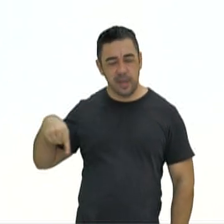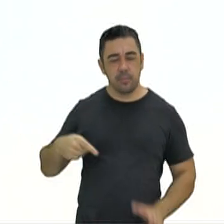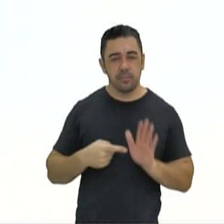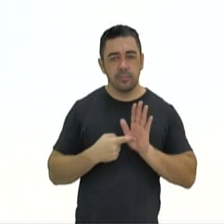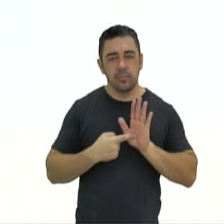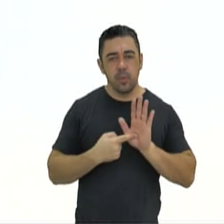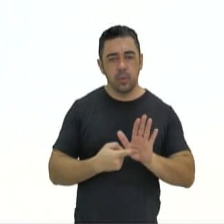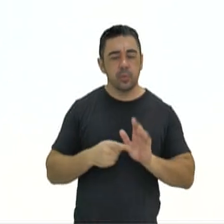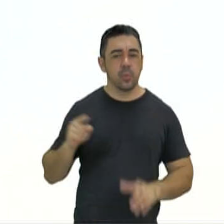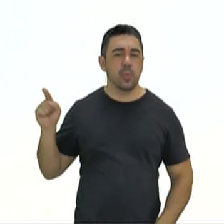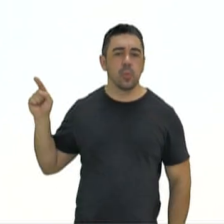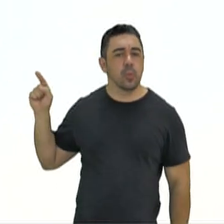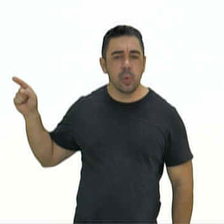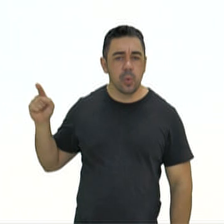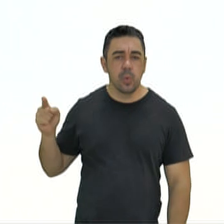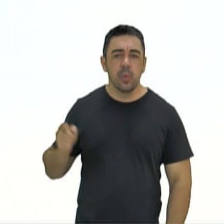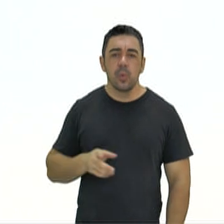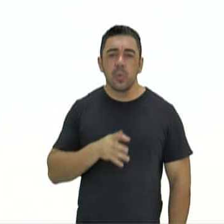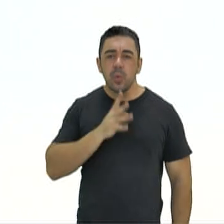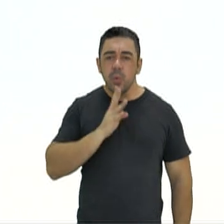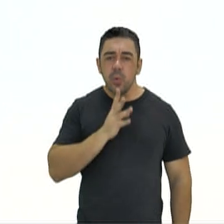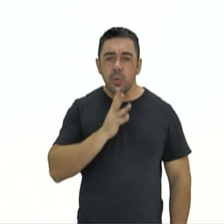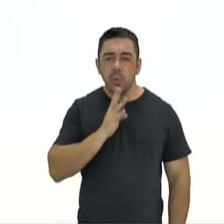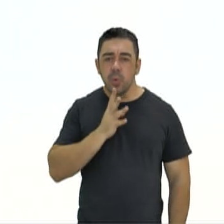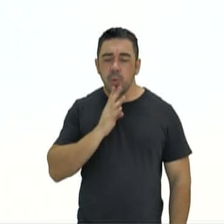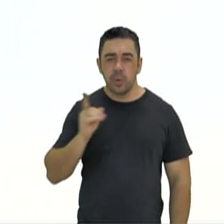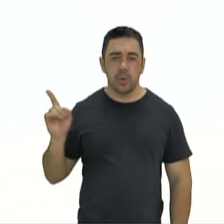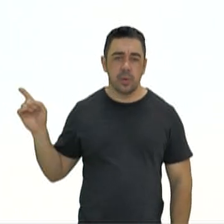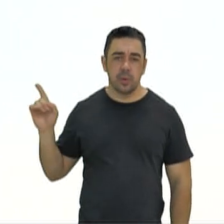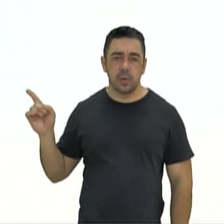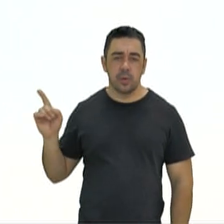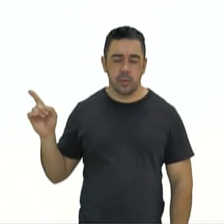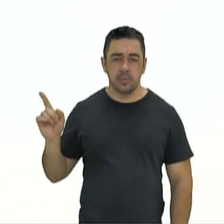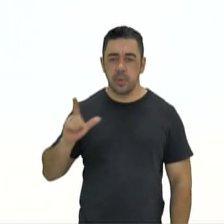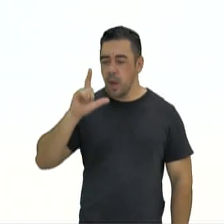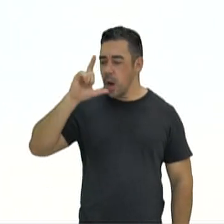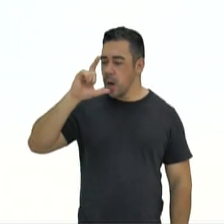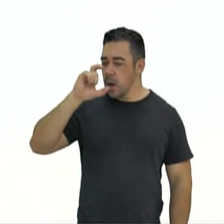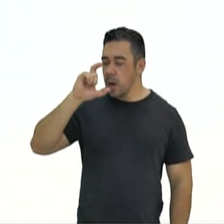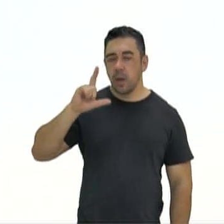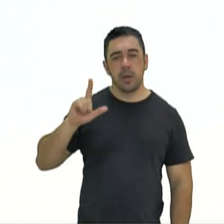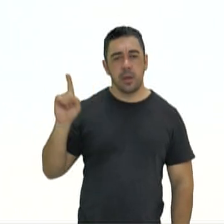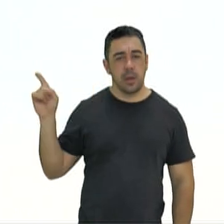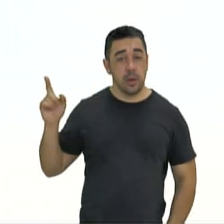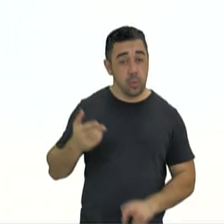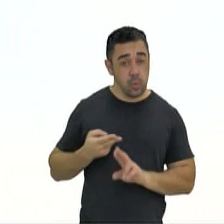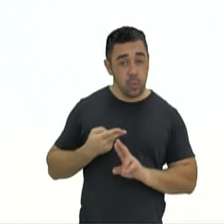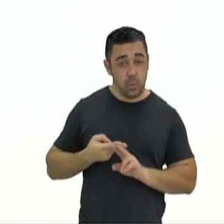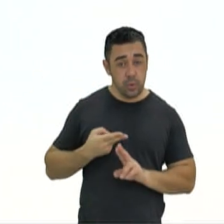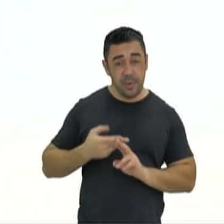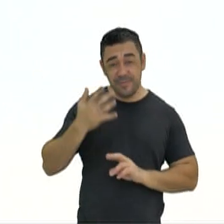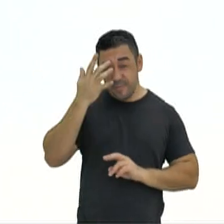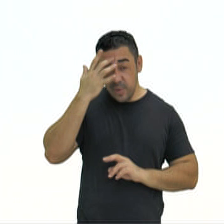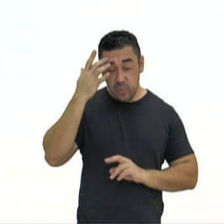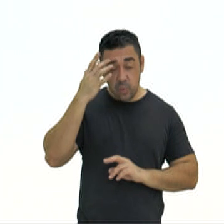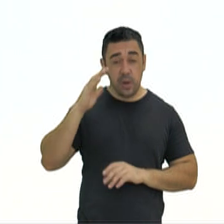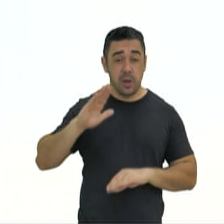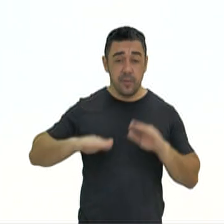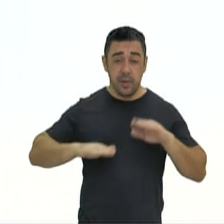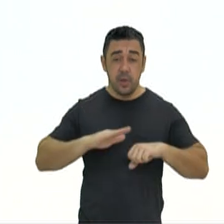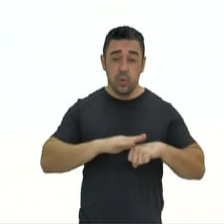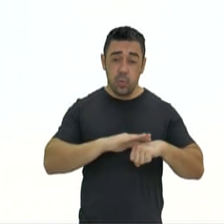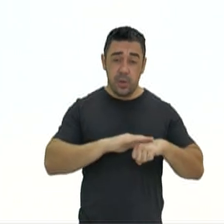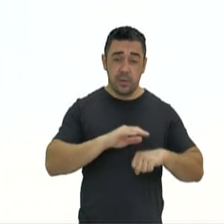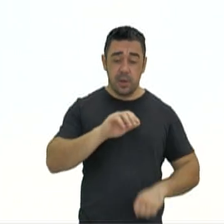mostrando como é conhecida popularmente como a bombinha, que é muito utilizada por pessoas que apresentam quadros